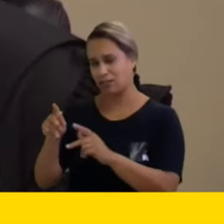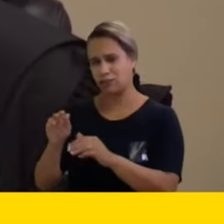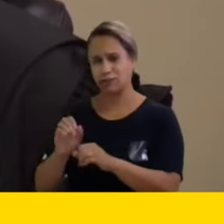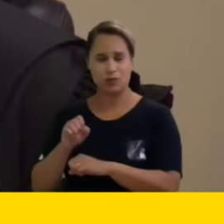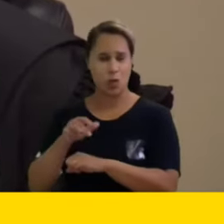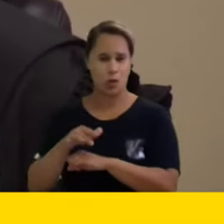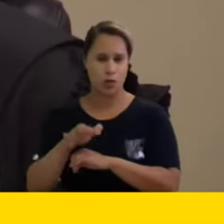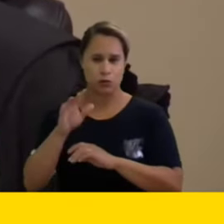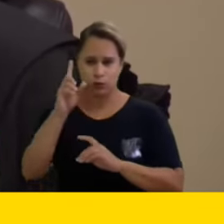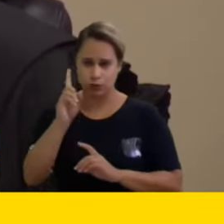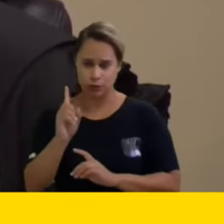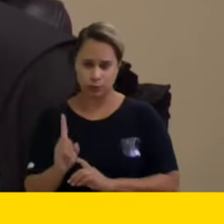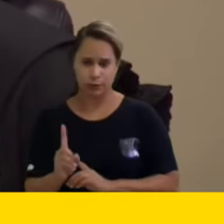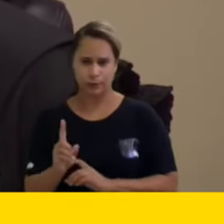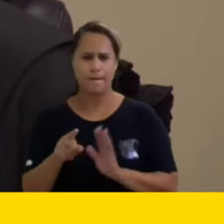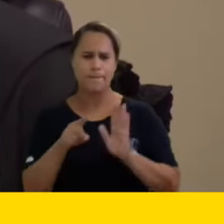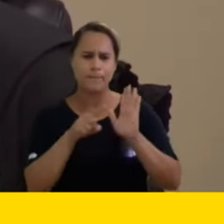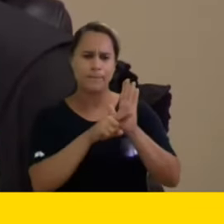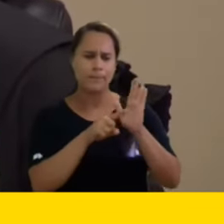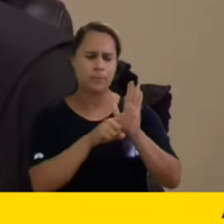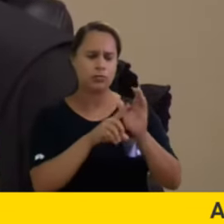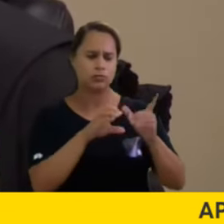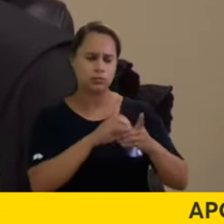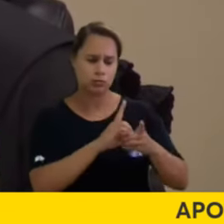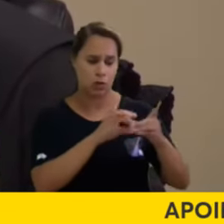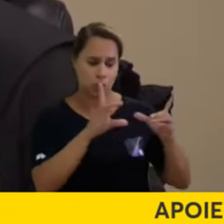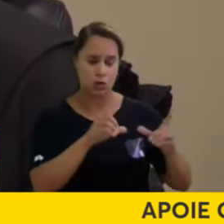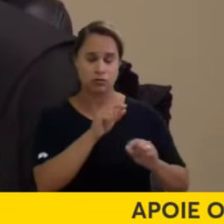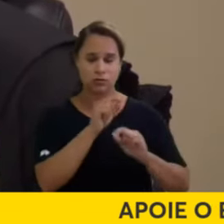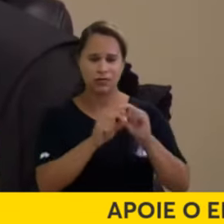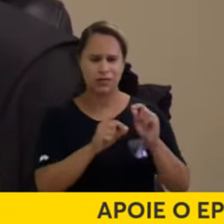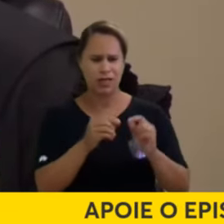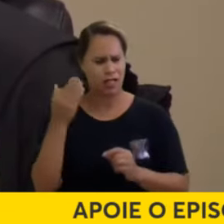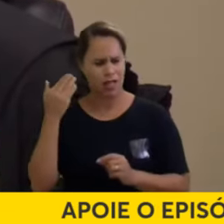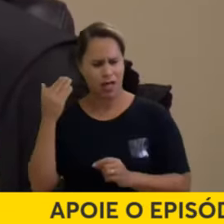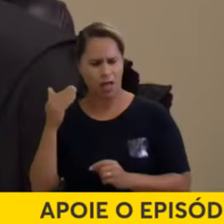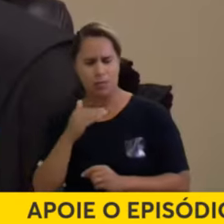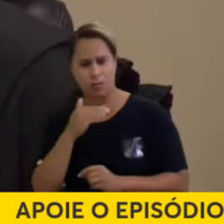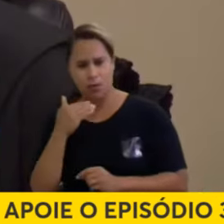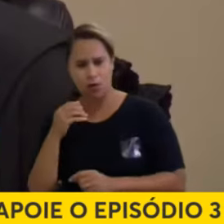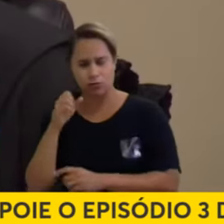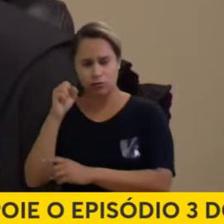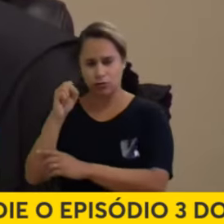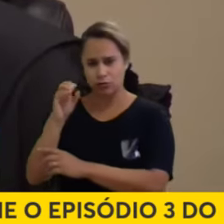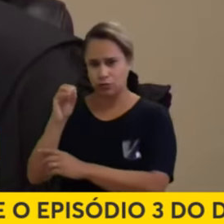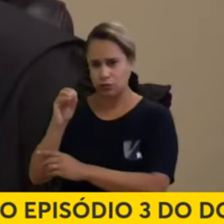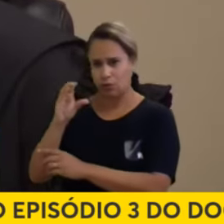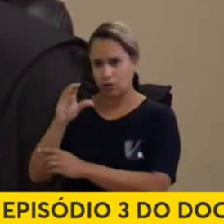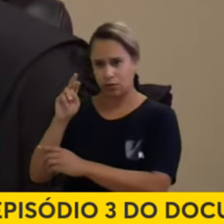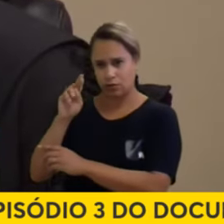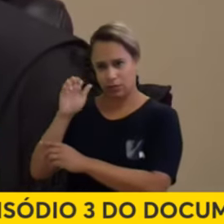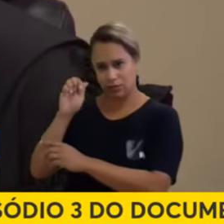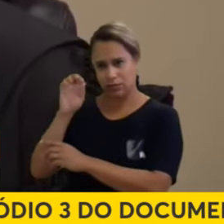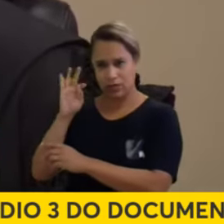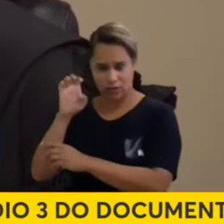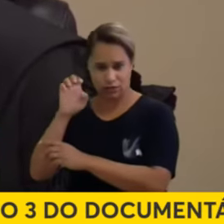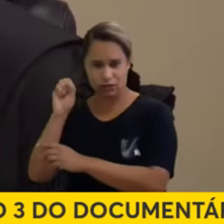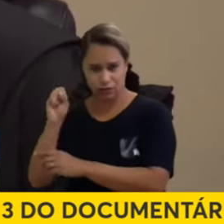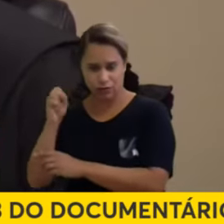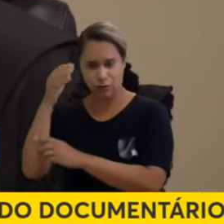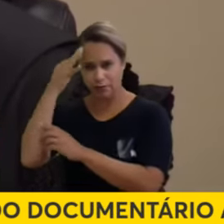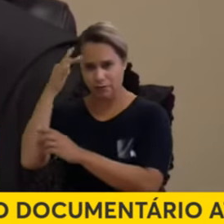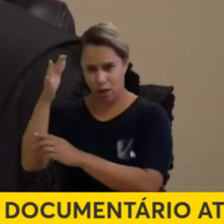essa positividade democrática que na morte de Sócrates preserva o bem da cidade porque era sábio Sócrates não foge